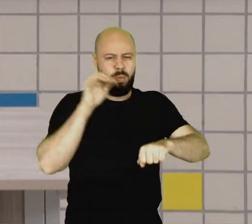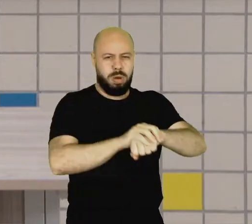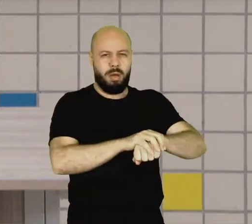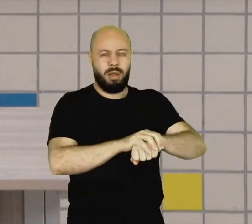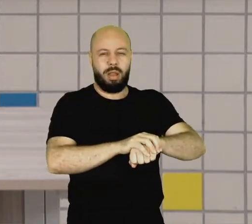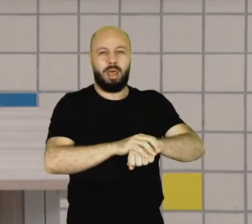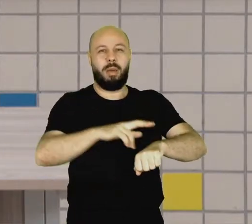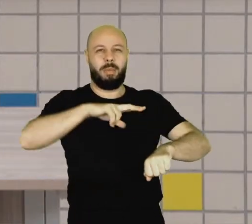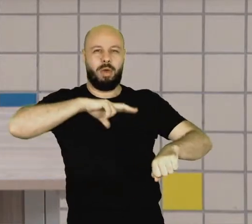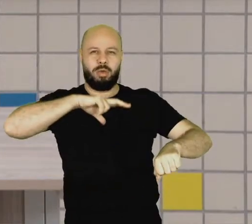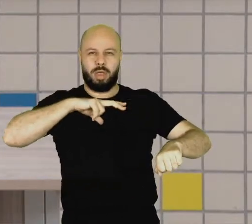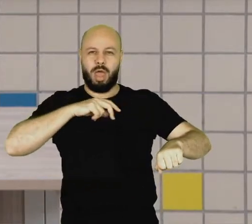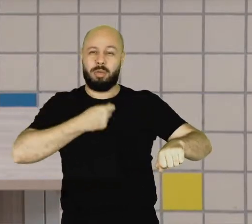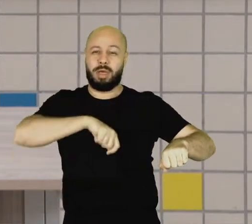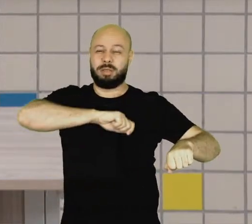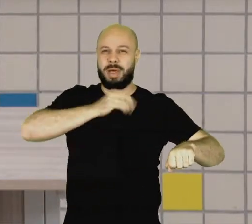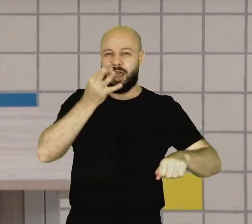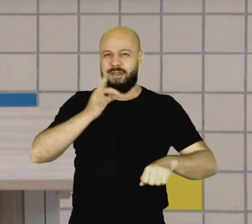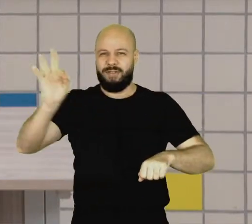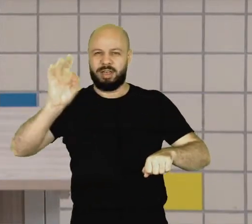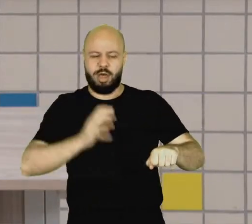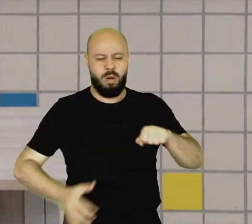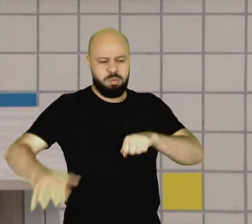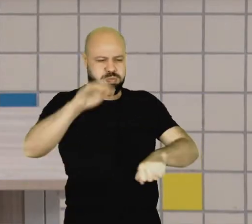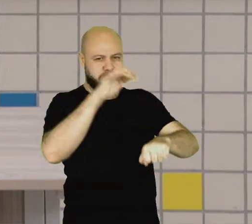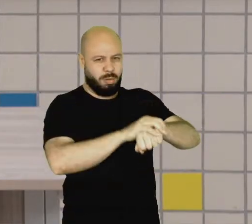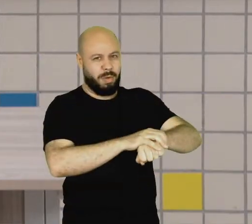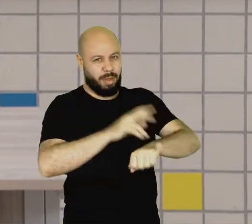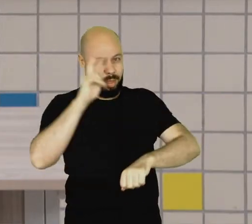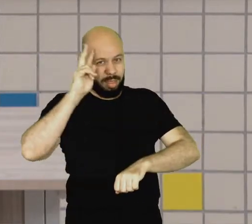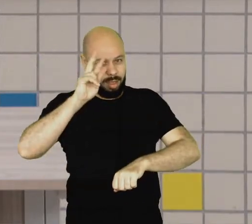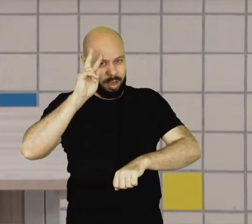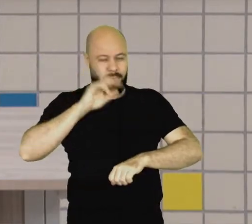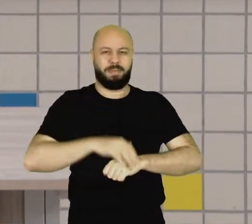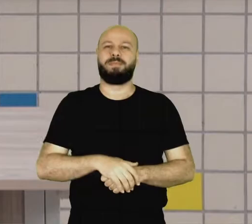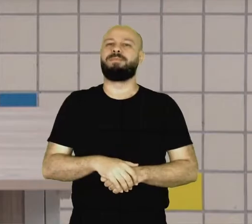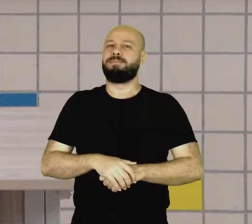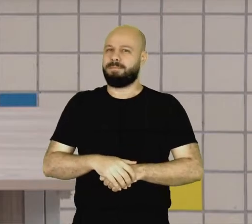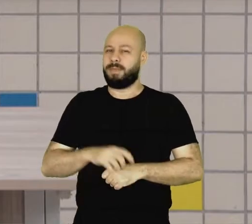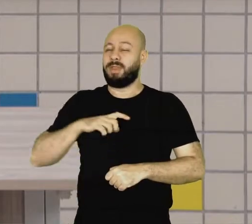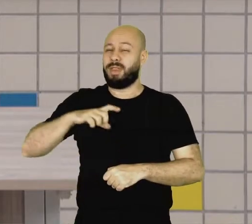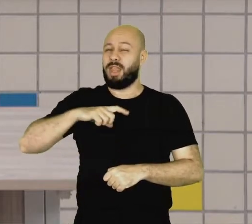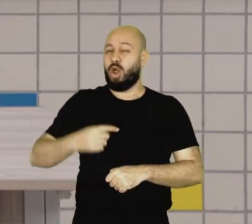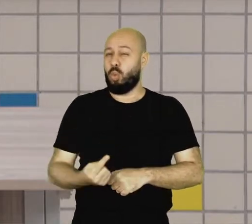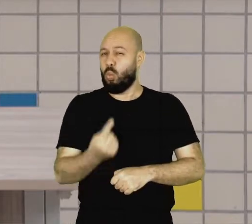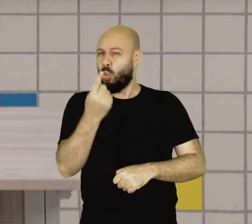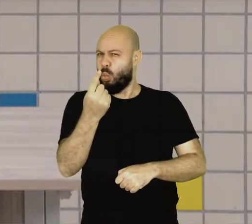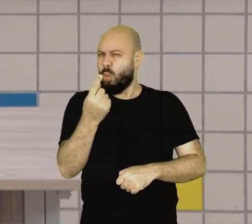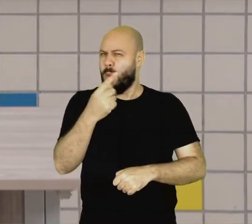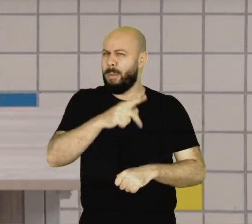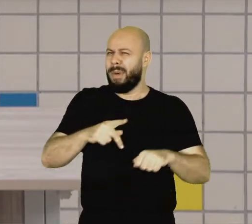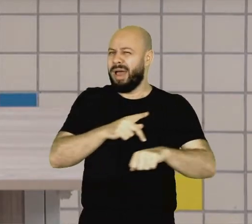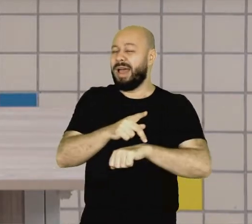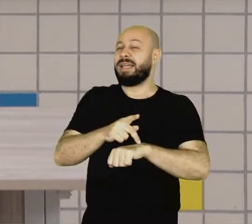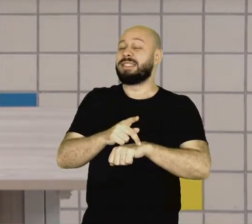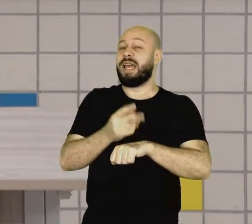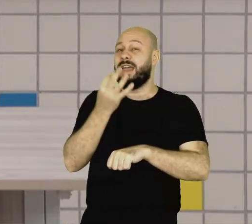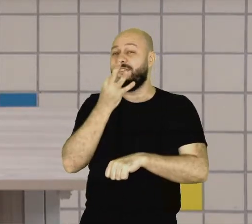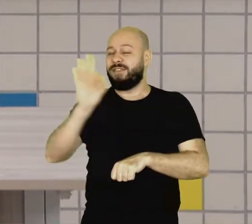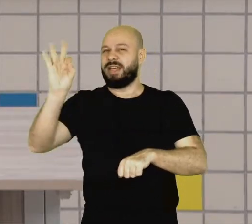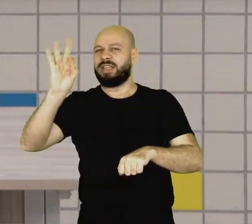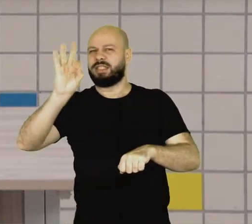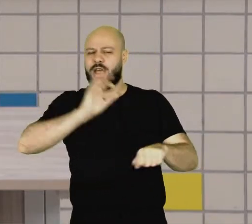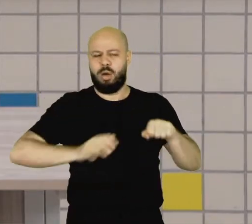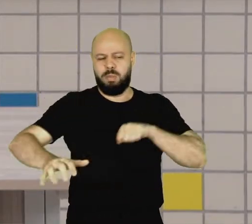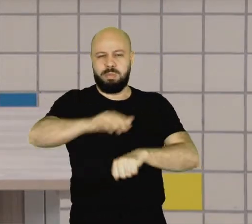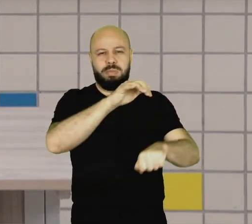Portugal, Espanha e França, sim, lembrem-se, tem um país que foi colônia da França, que é a